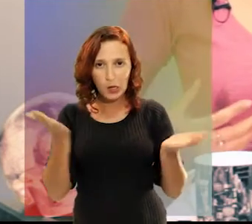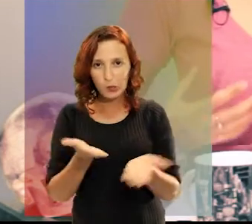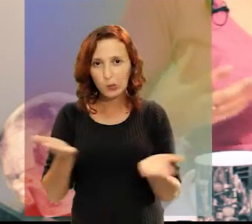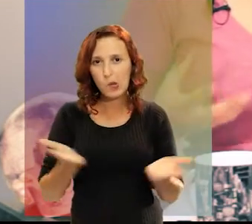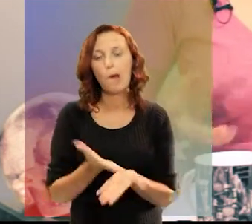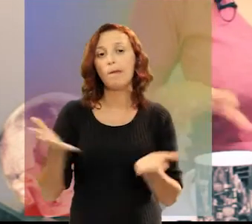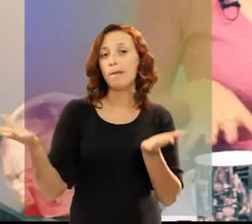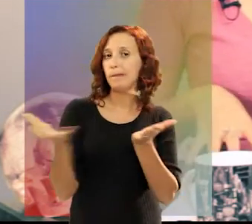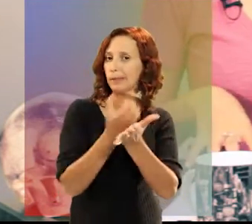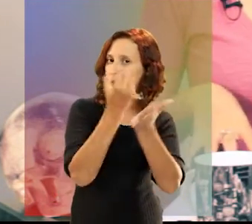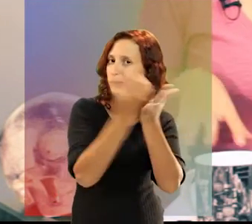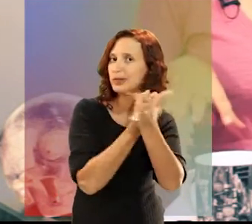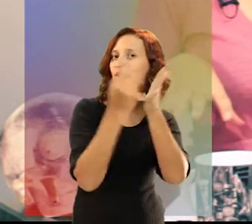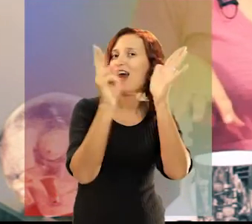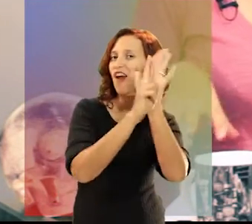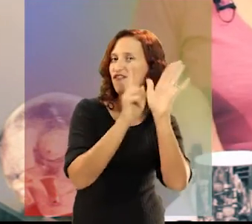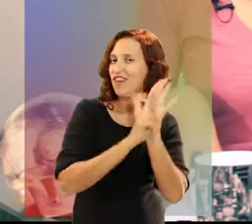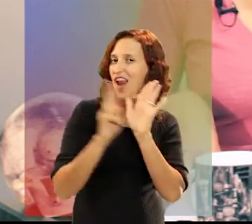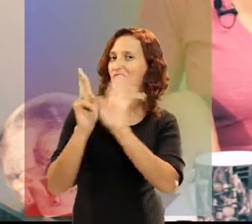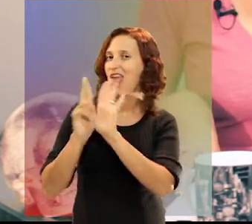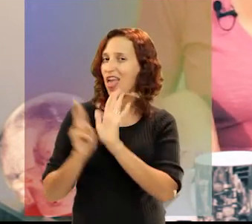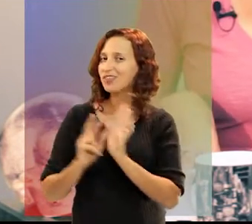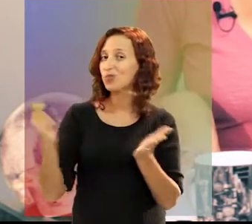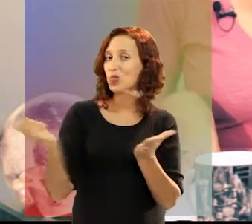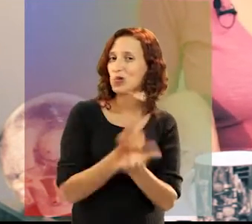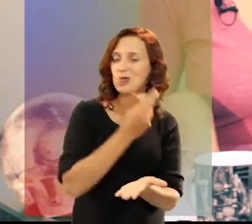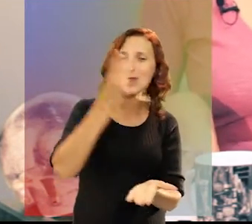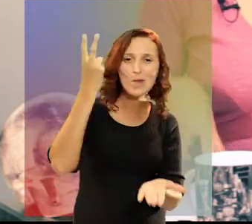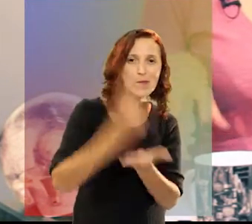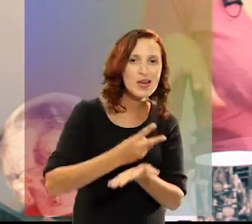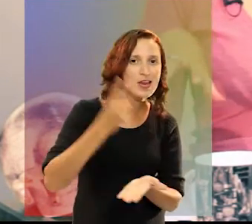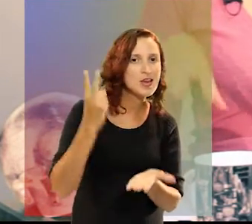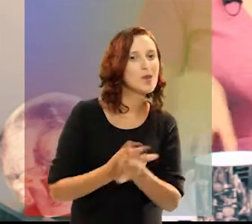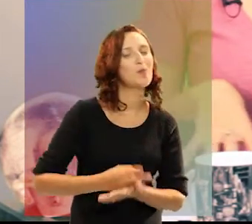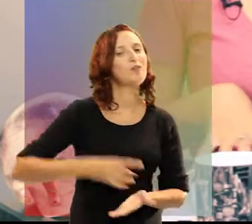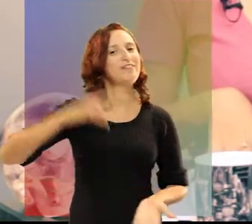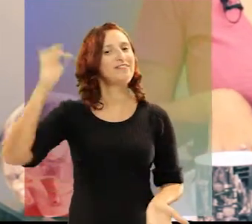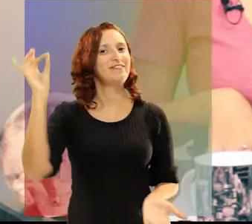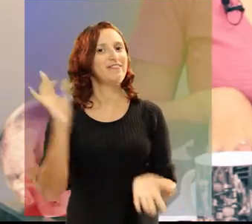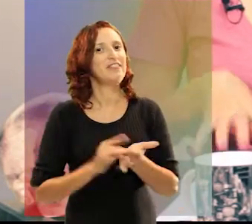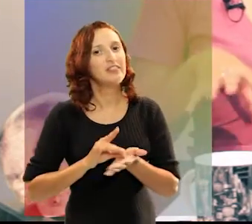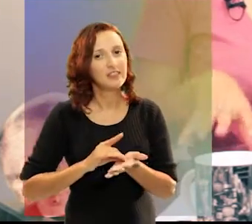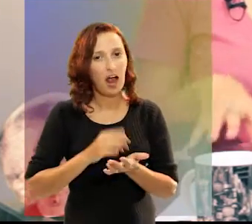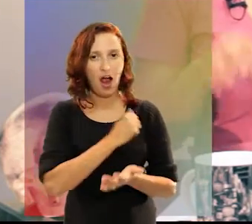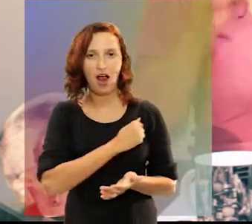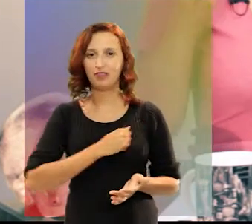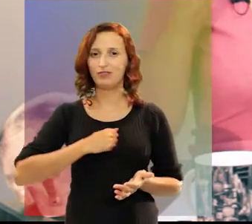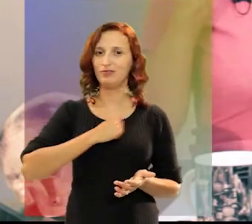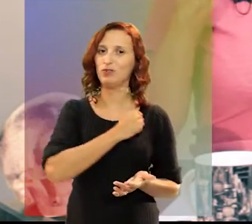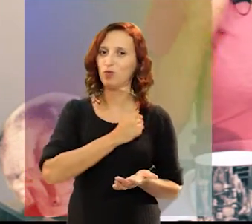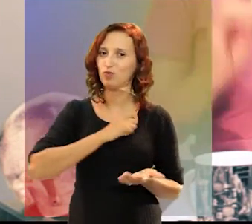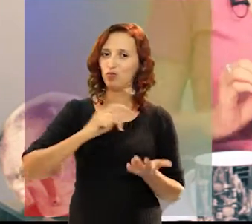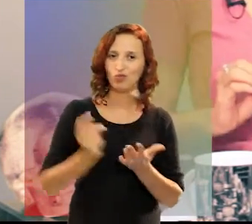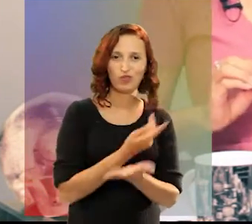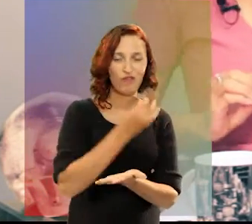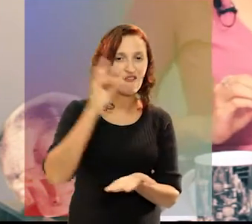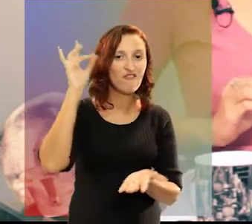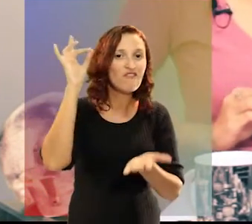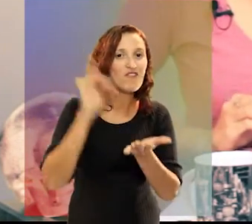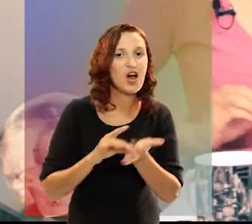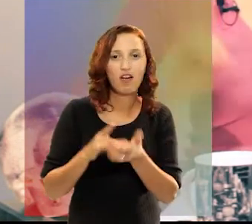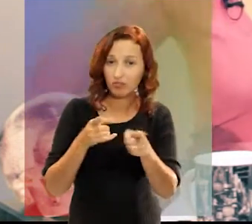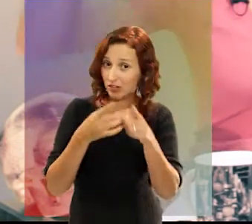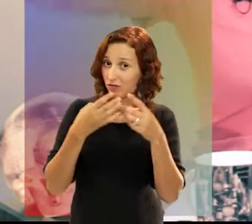políticos, e a gente pegou referências verdadeiras. As cenas são baseadas em estruturas fatos reais. Que